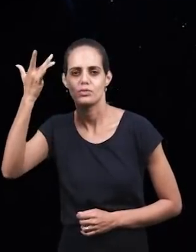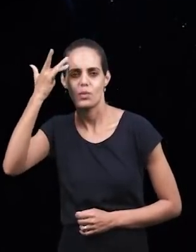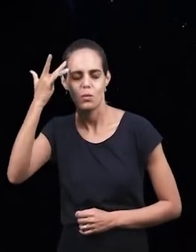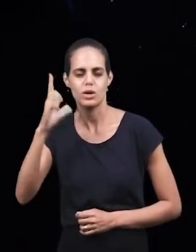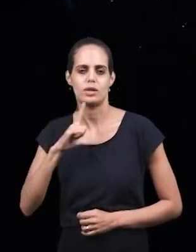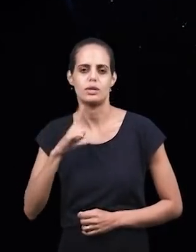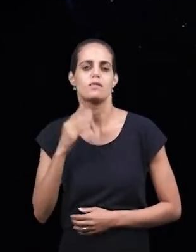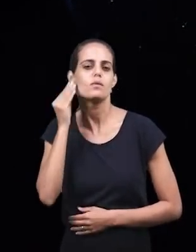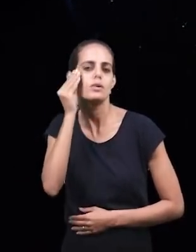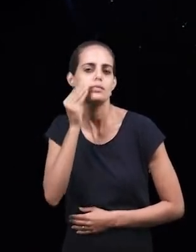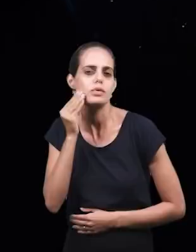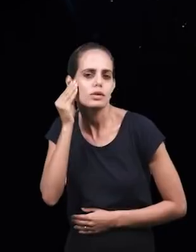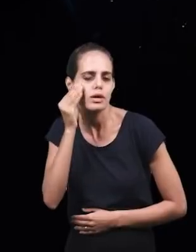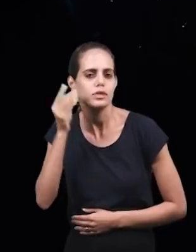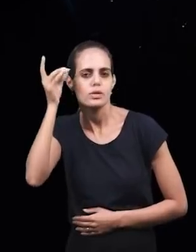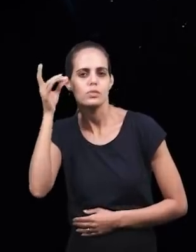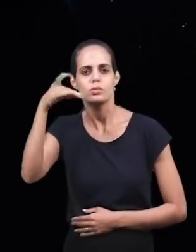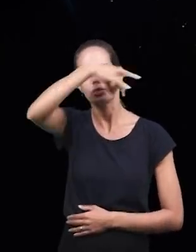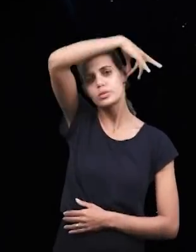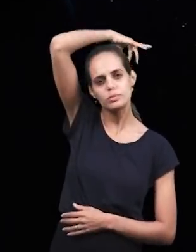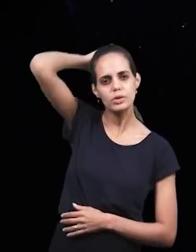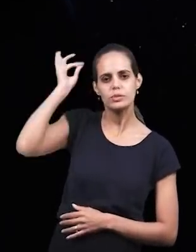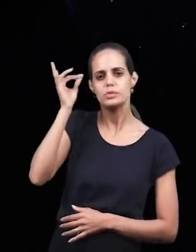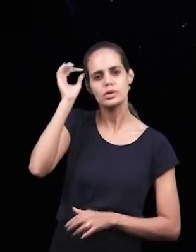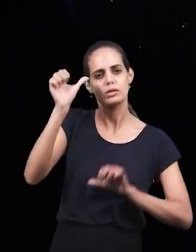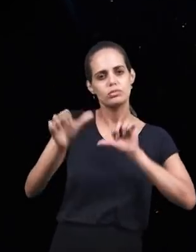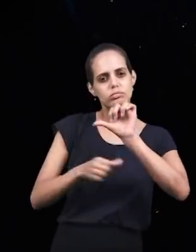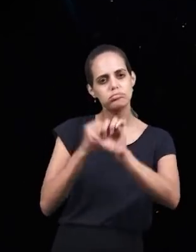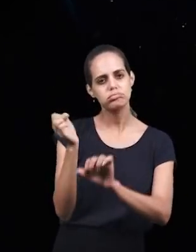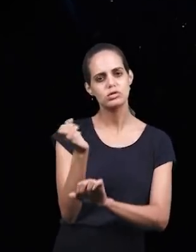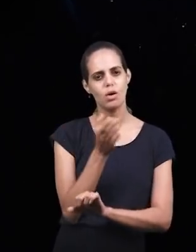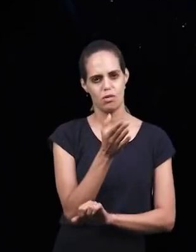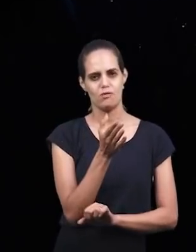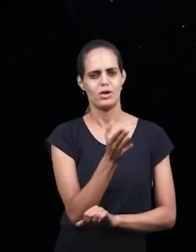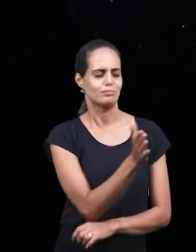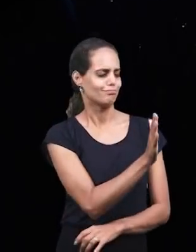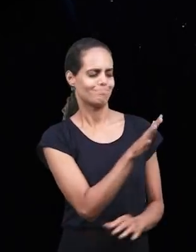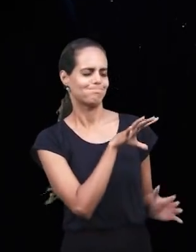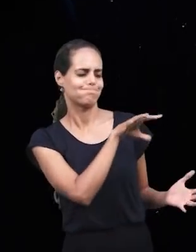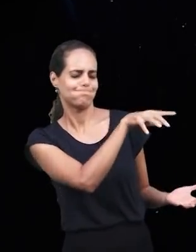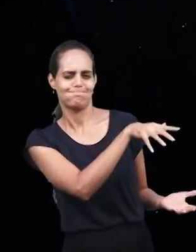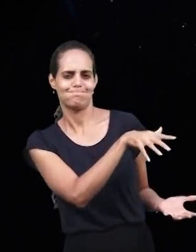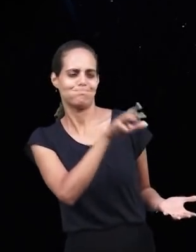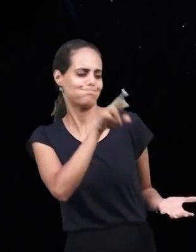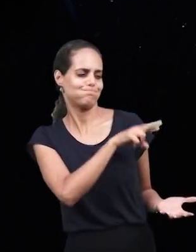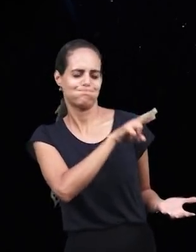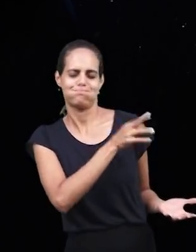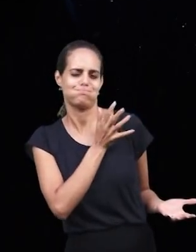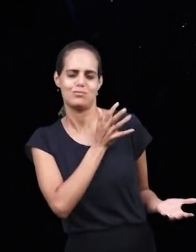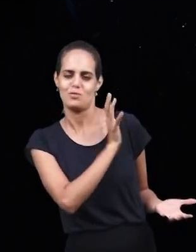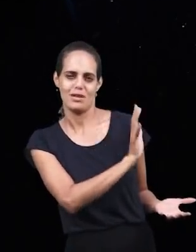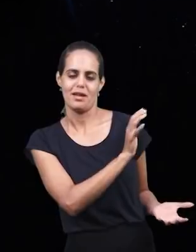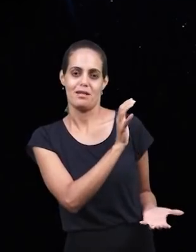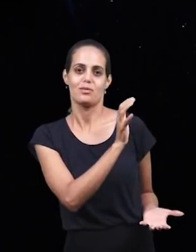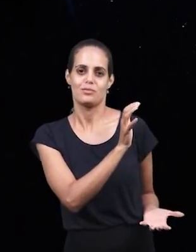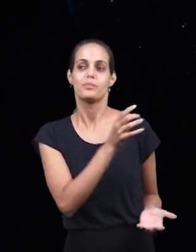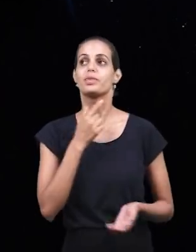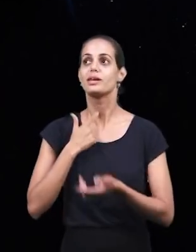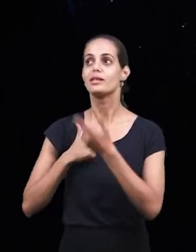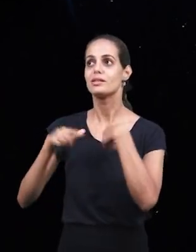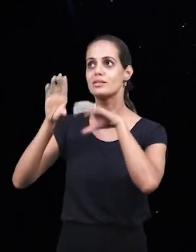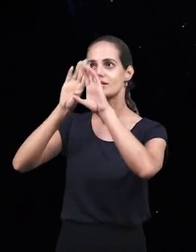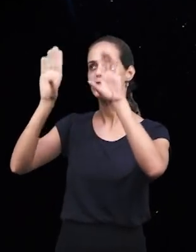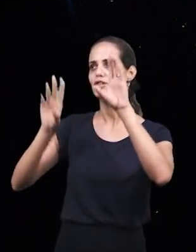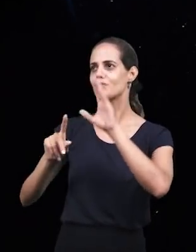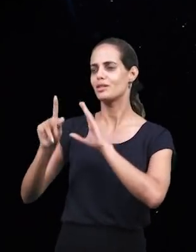Santo e deixa para trás os fulgores terrenos para ansiar pela vida eterna. O homem transformado